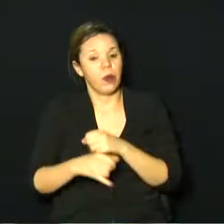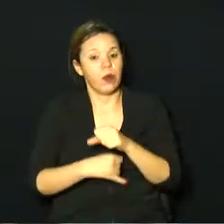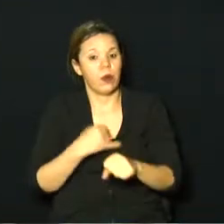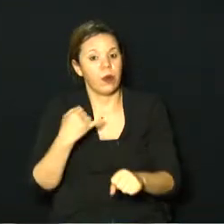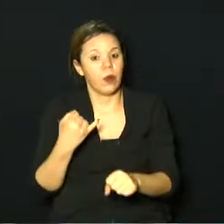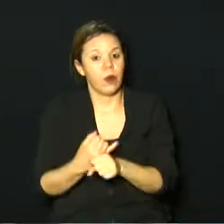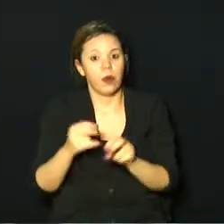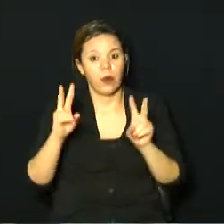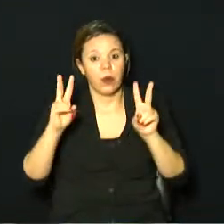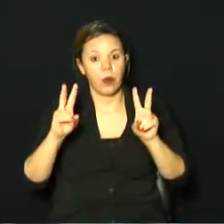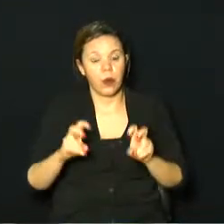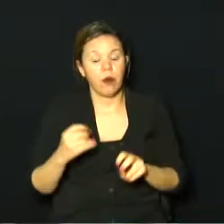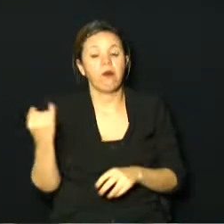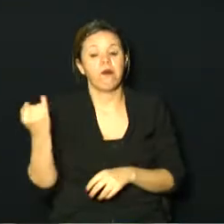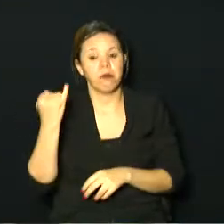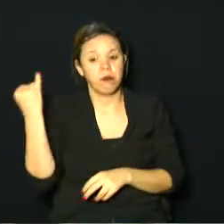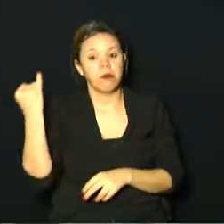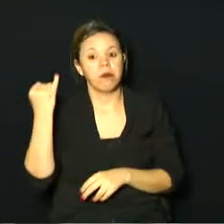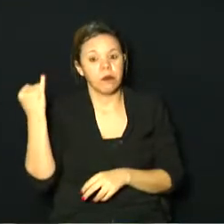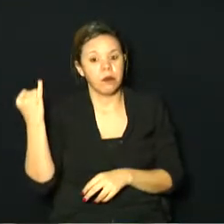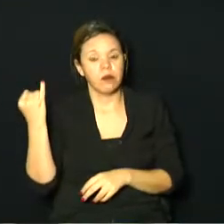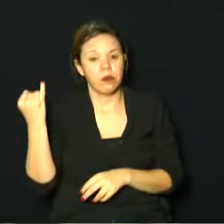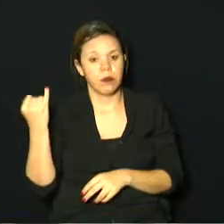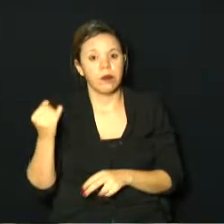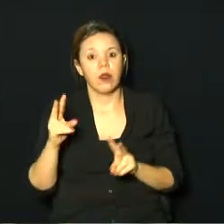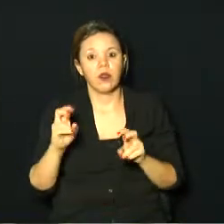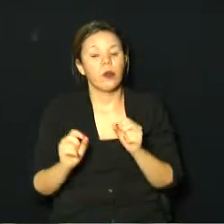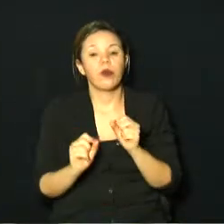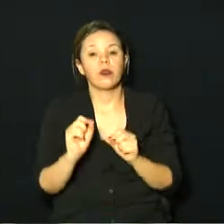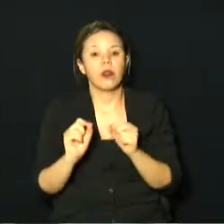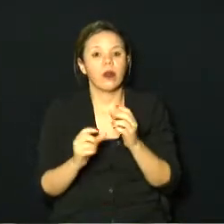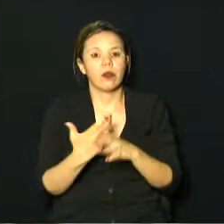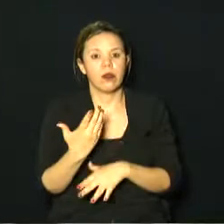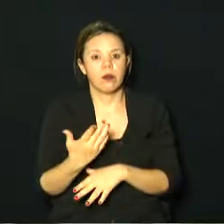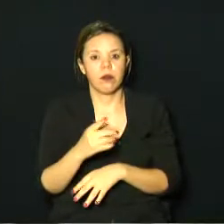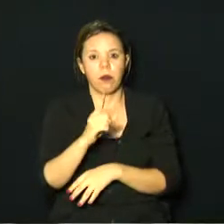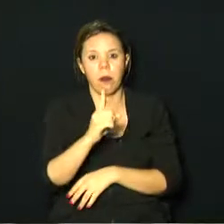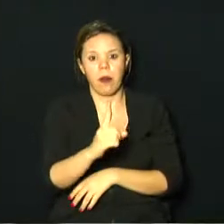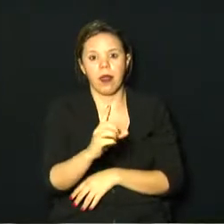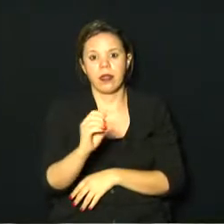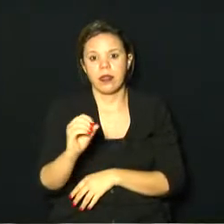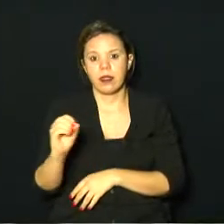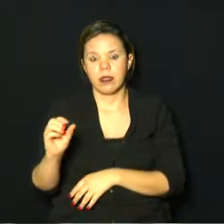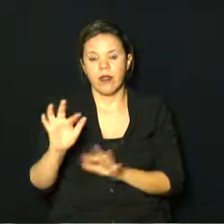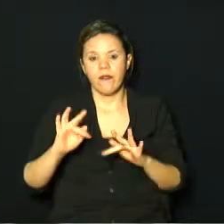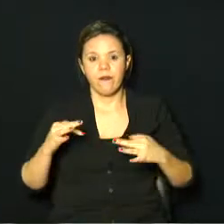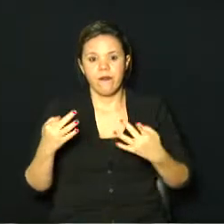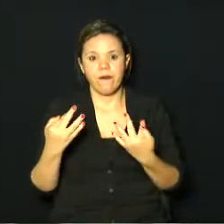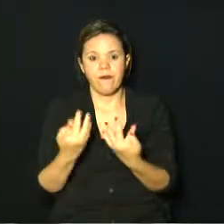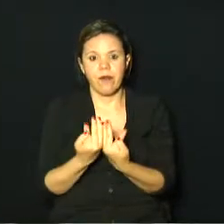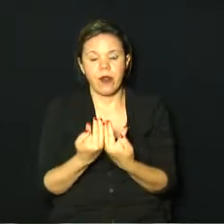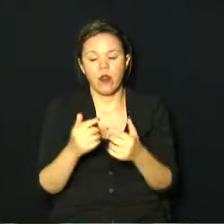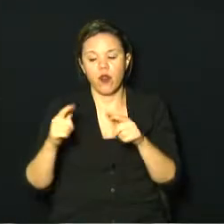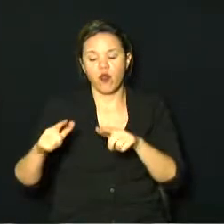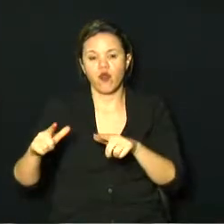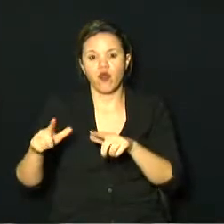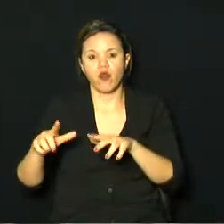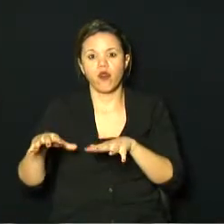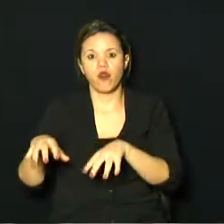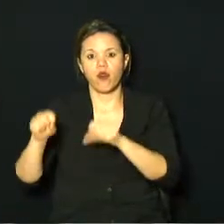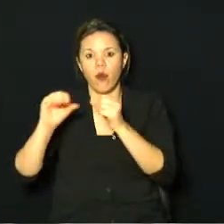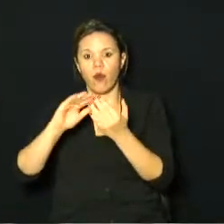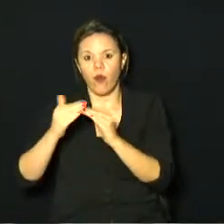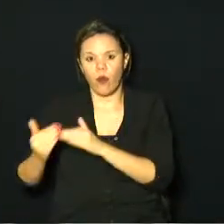um assunto bastante importante, que é justamente a situação de mais de 100 famílias que vivem na ocupação Nelson